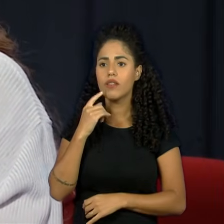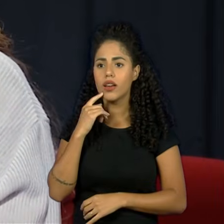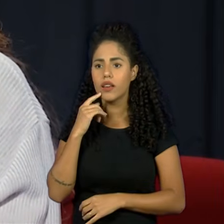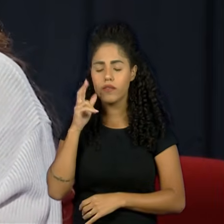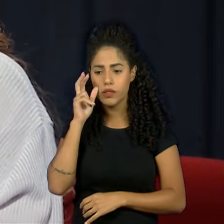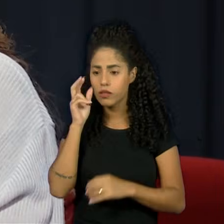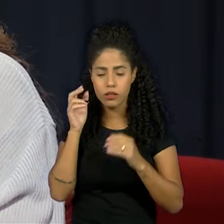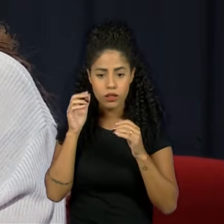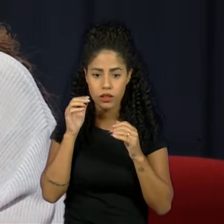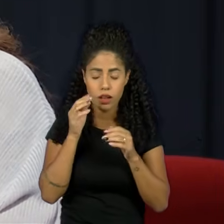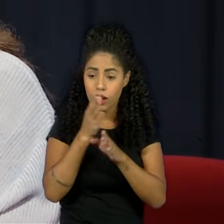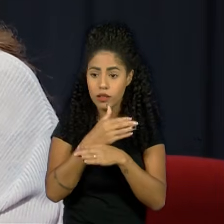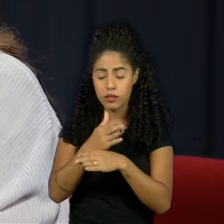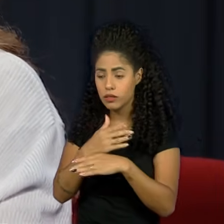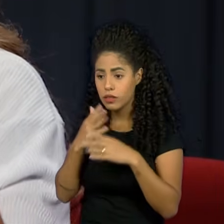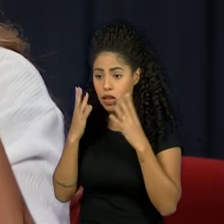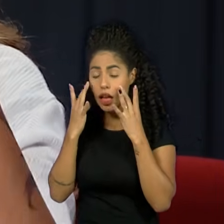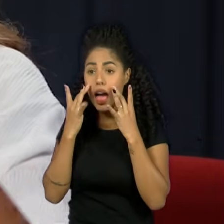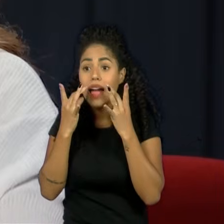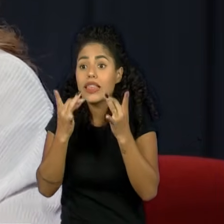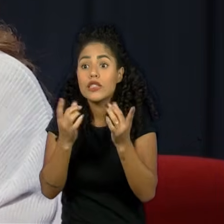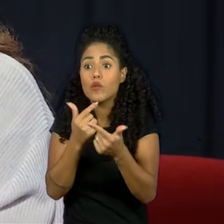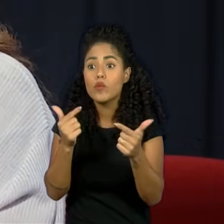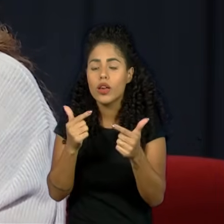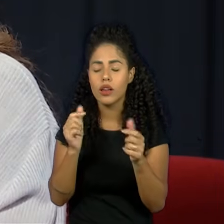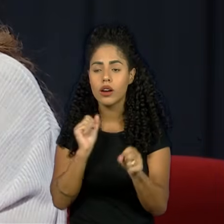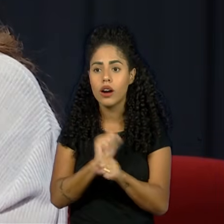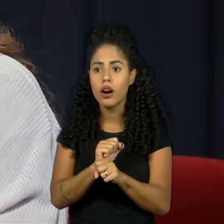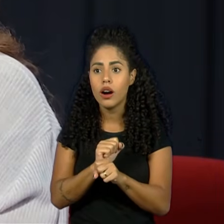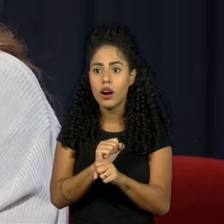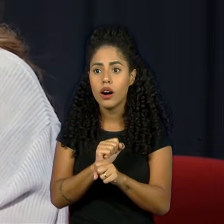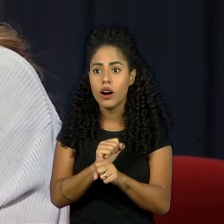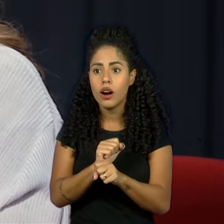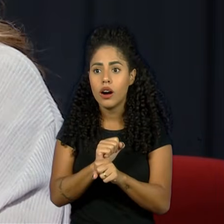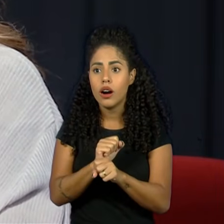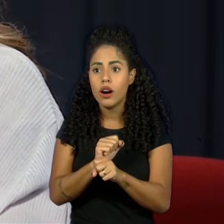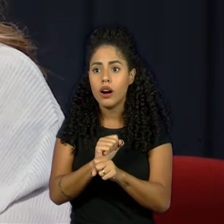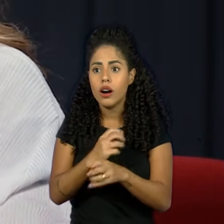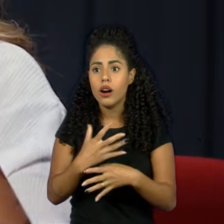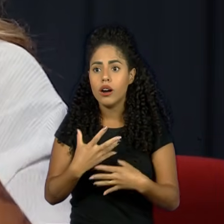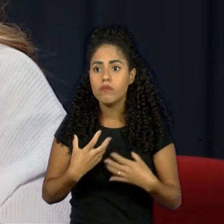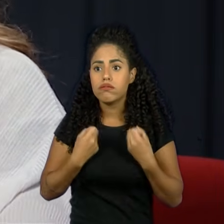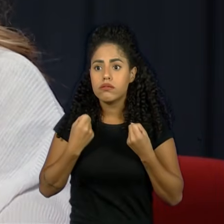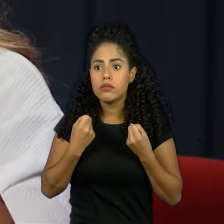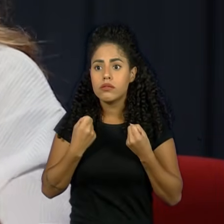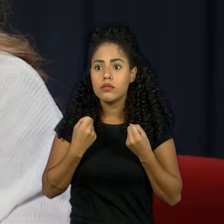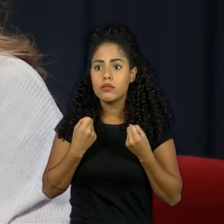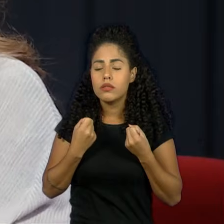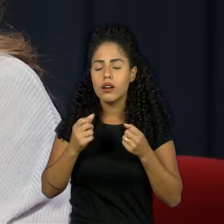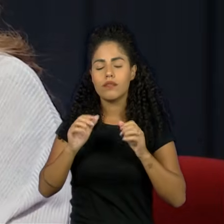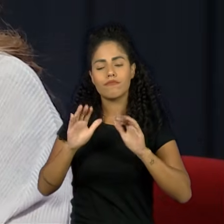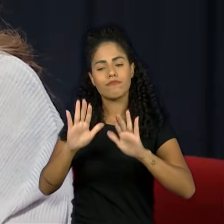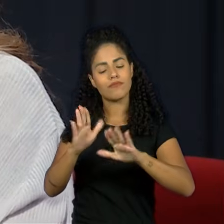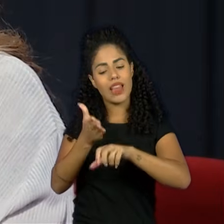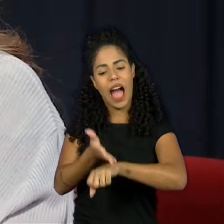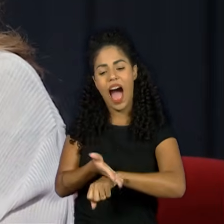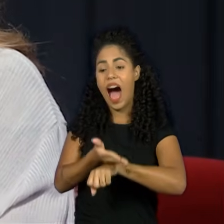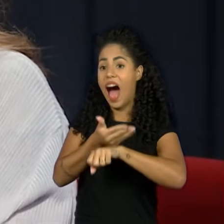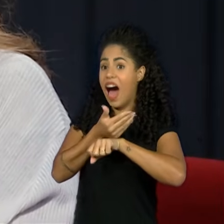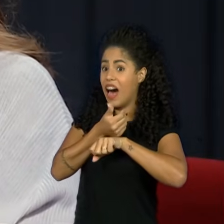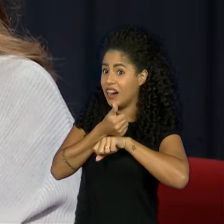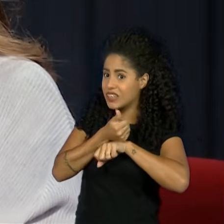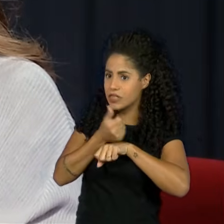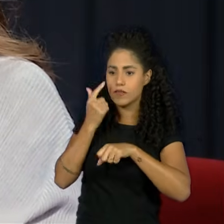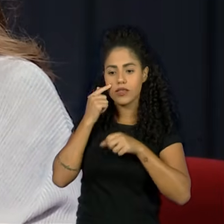ouvir. Ela vai parar nessa notícia. Mas antes que ela pare nessa notícia, você